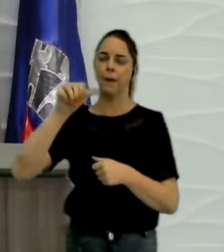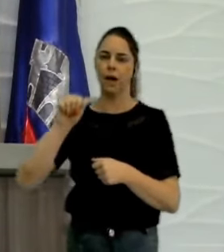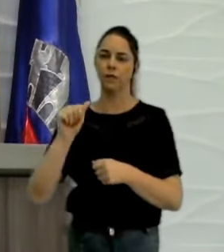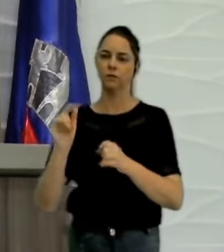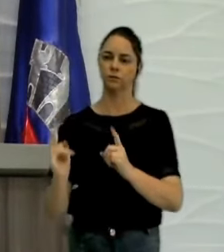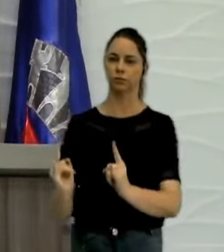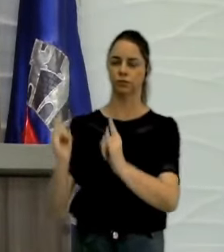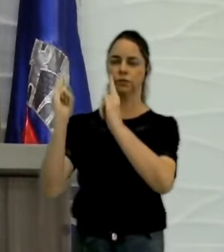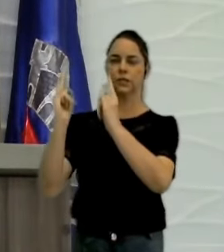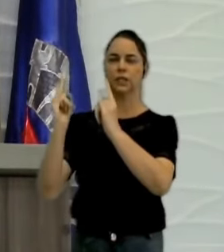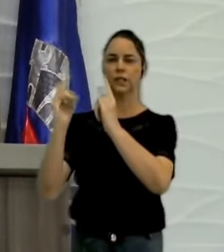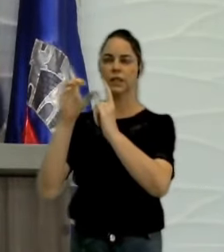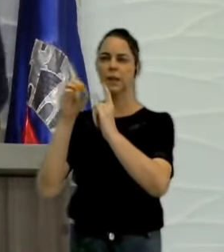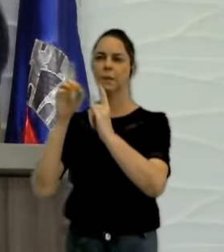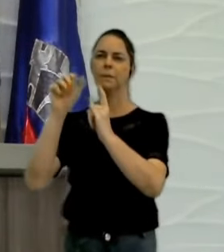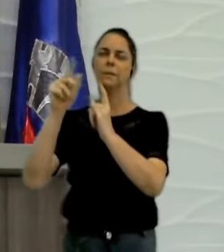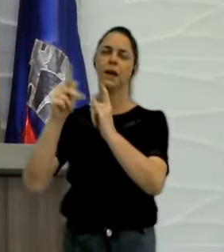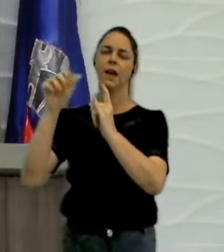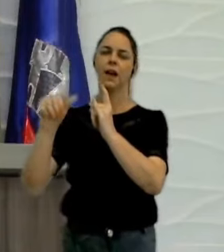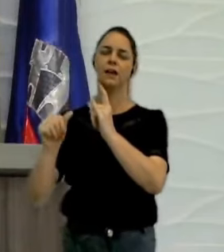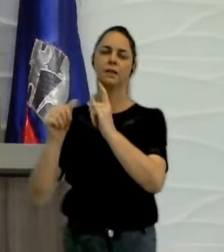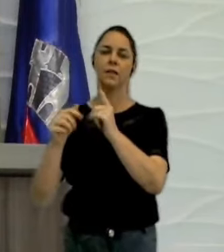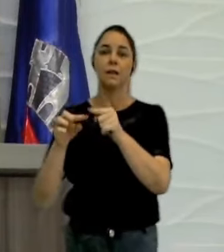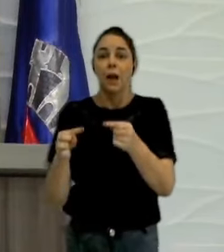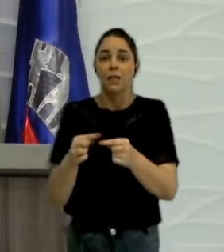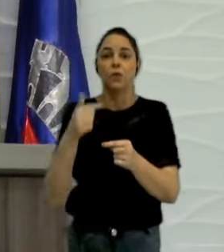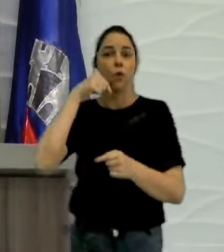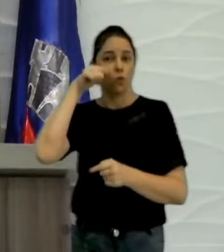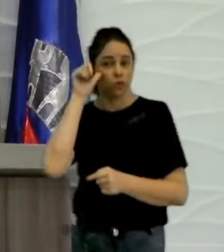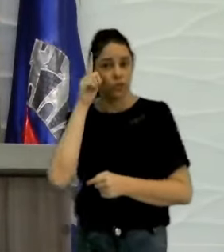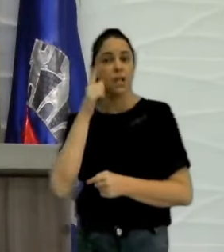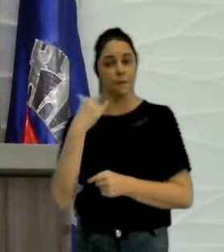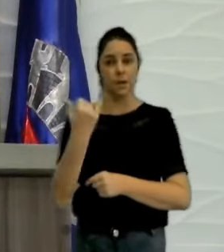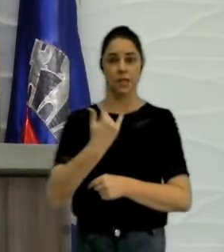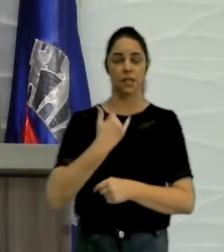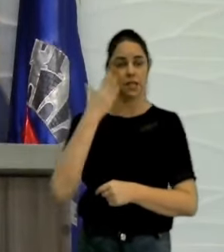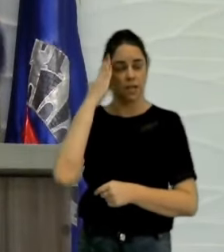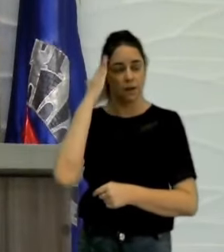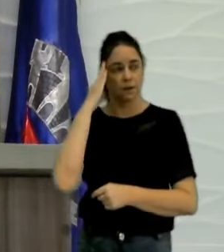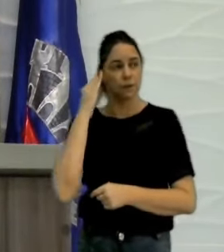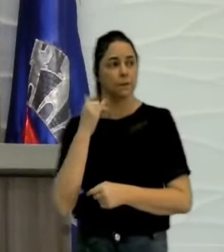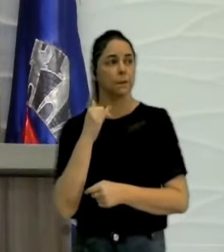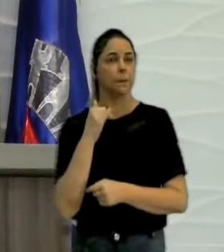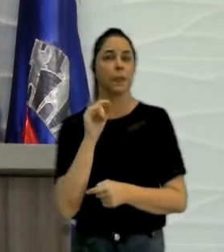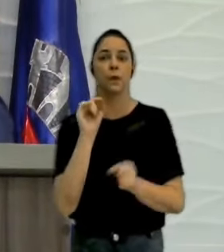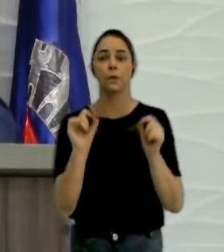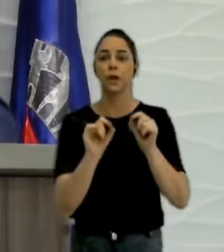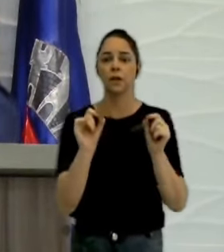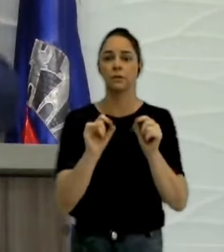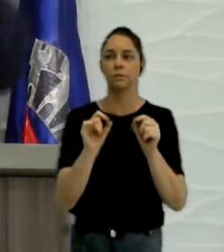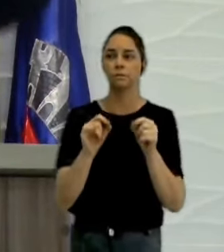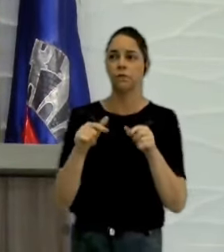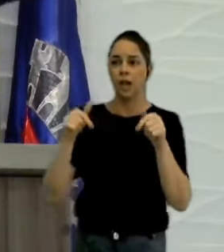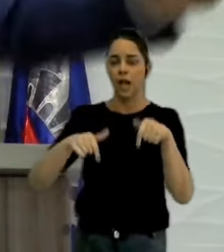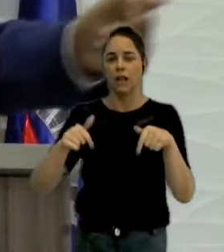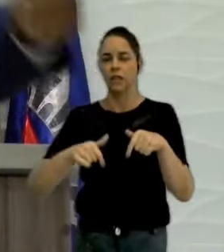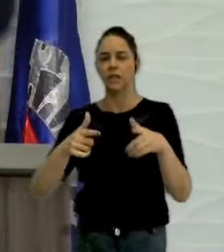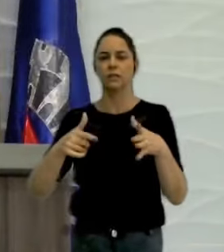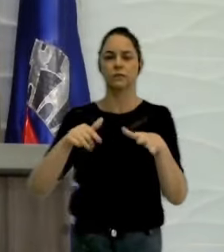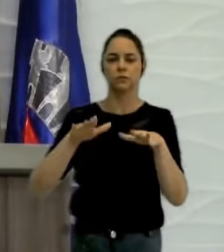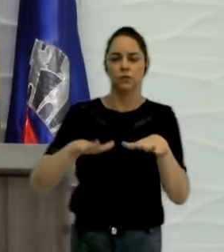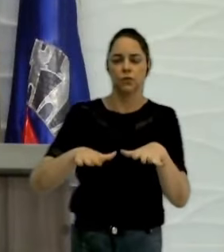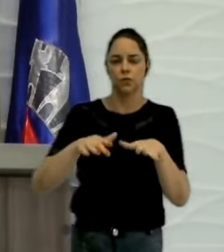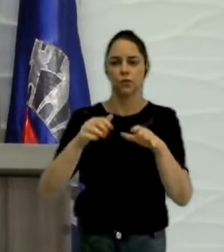prédio lá do DPA. Mas ontem eu fiquei sabendo que estão tudo instalado aqui nessa casa, junto com o